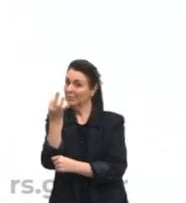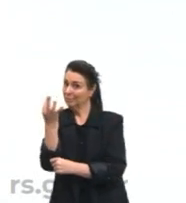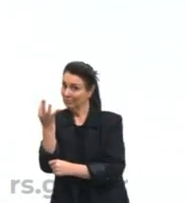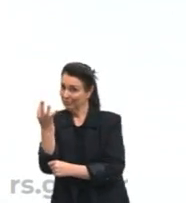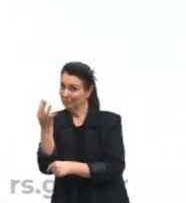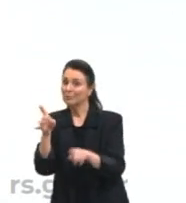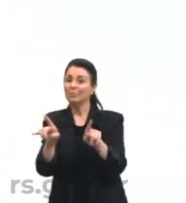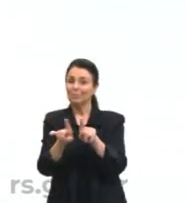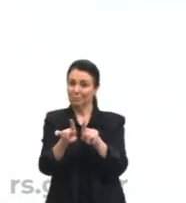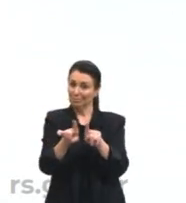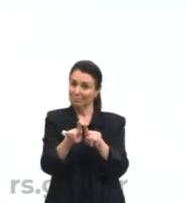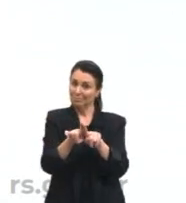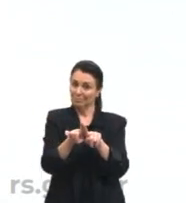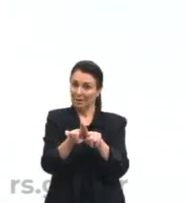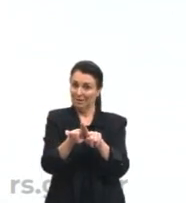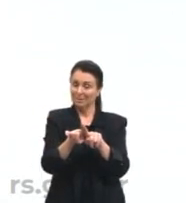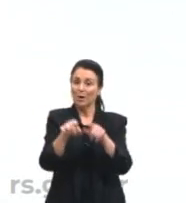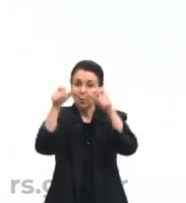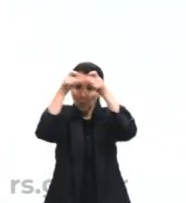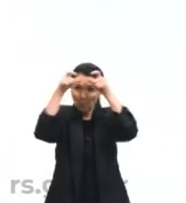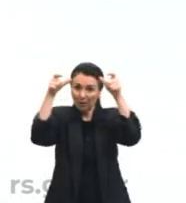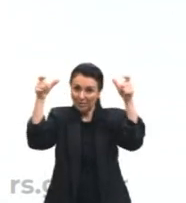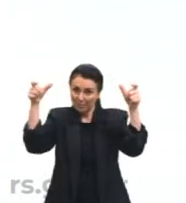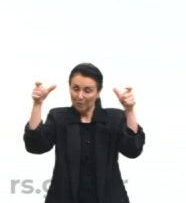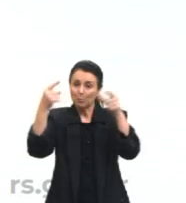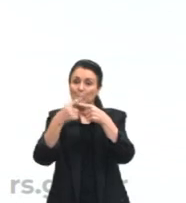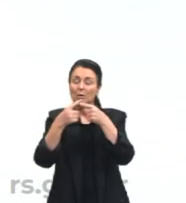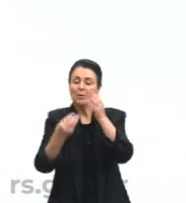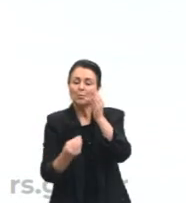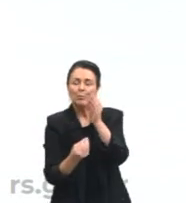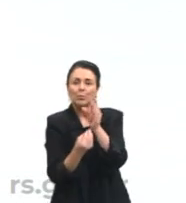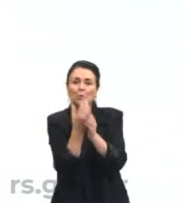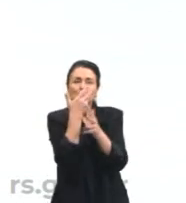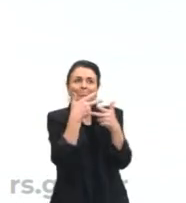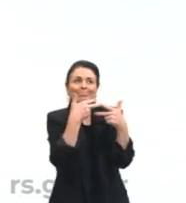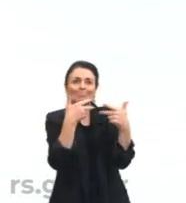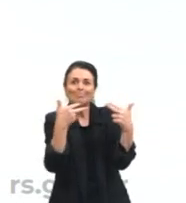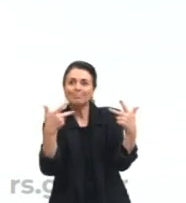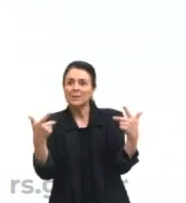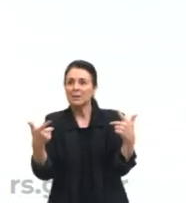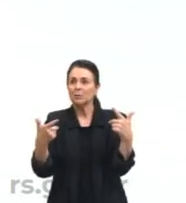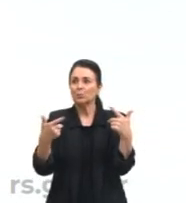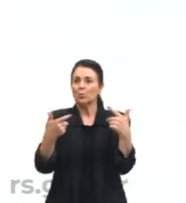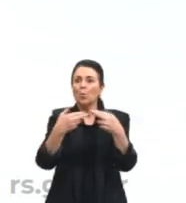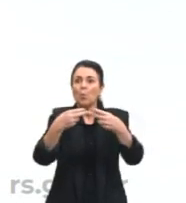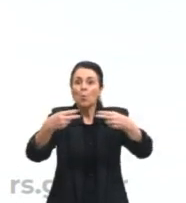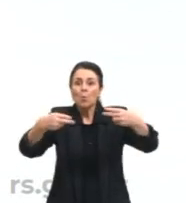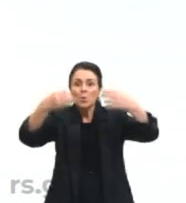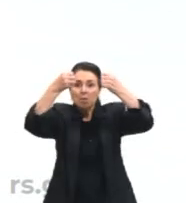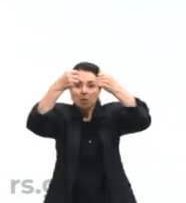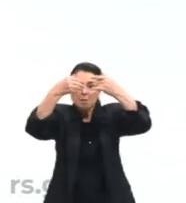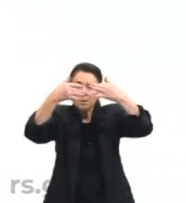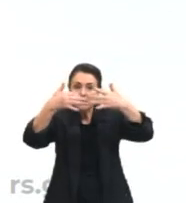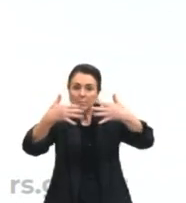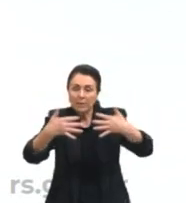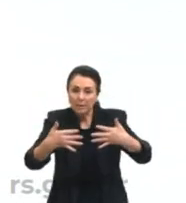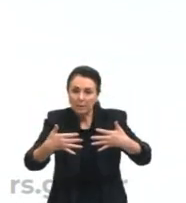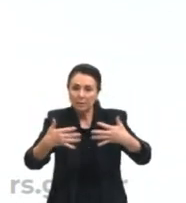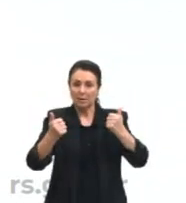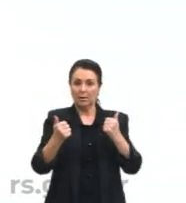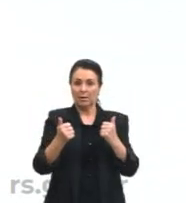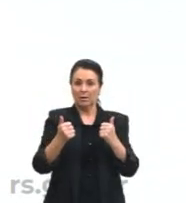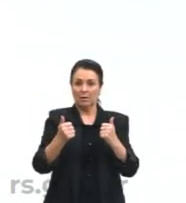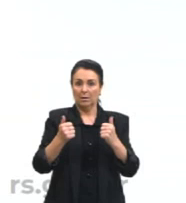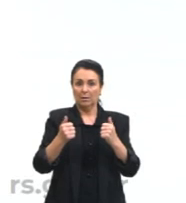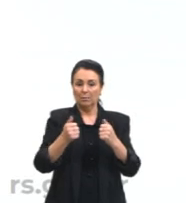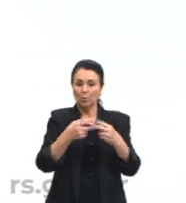vai trazer ele vai ele vai produzir elementos explicativos para o objeto que está